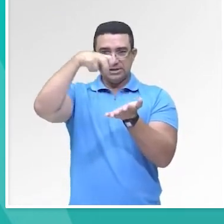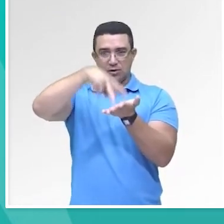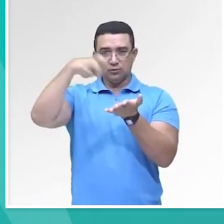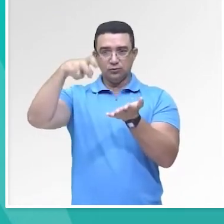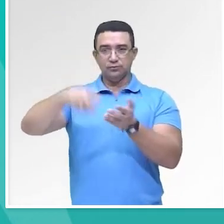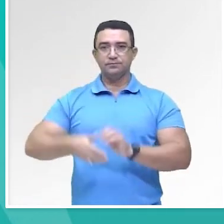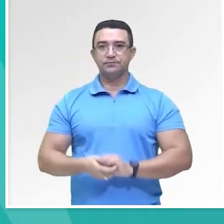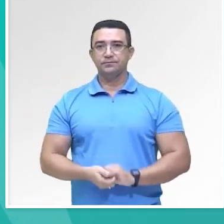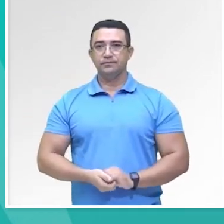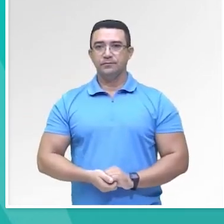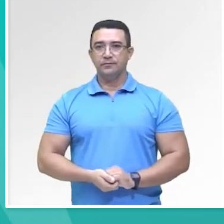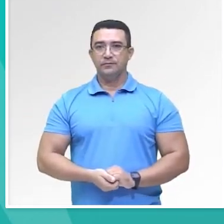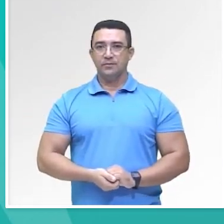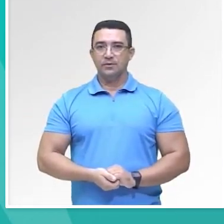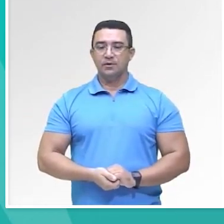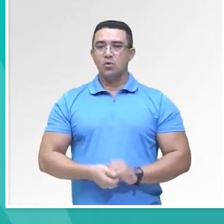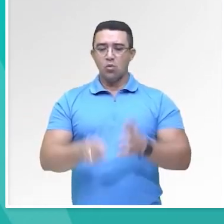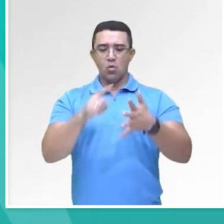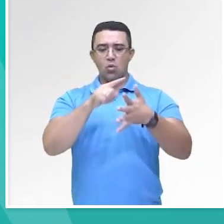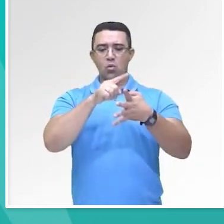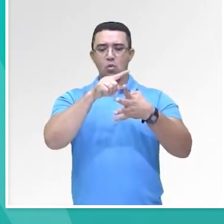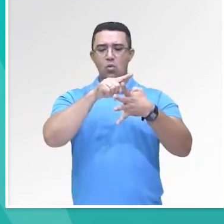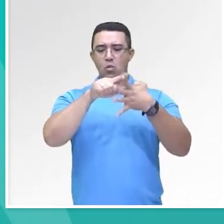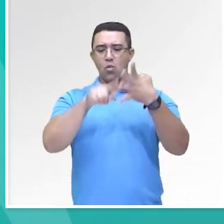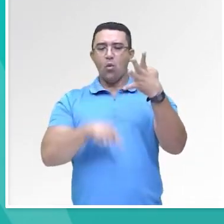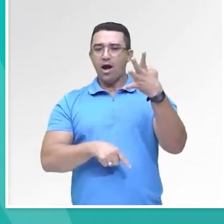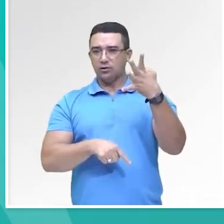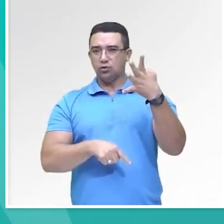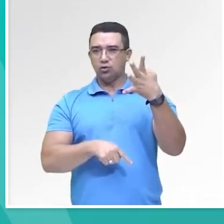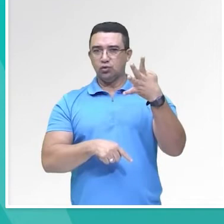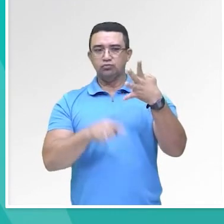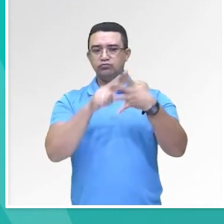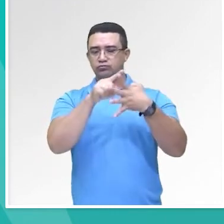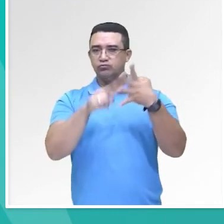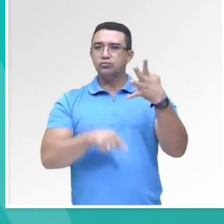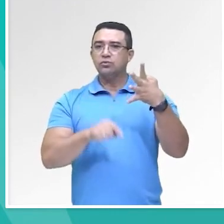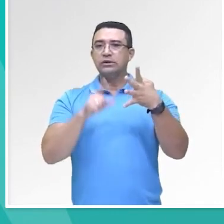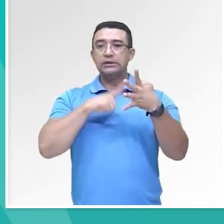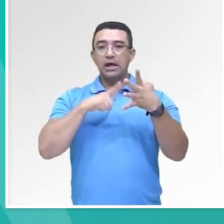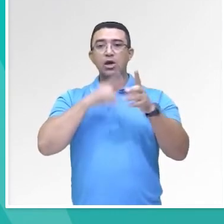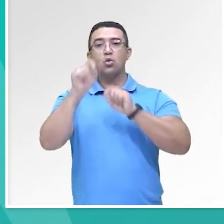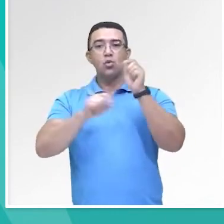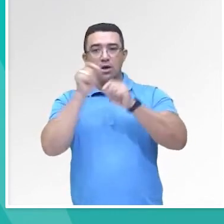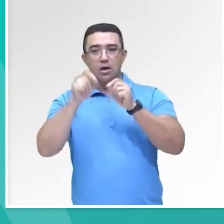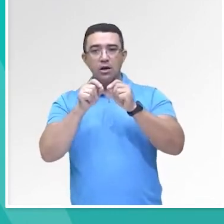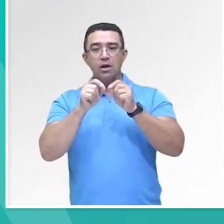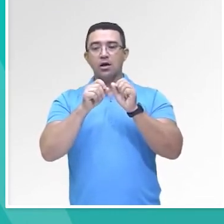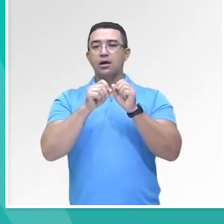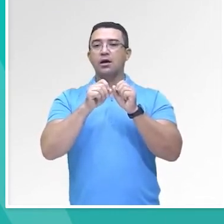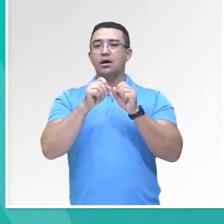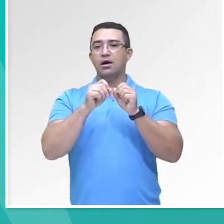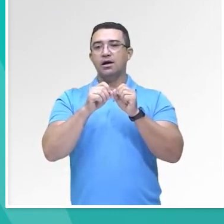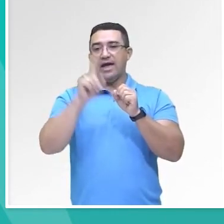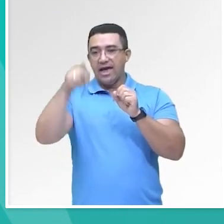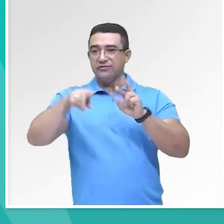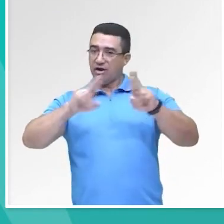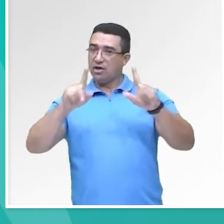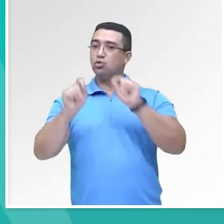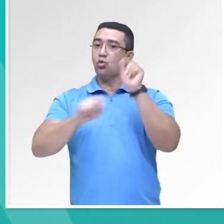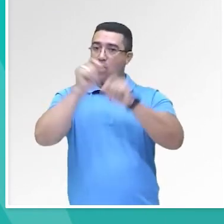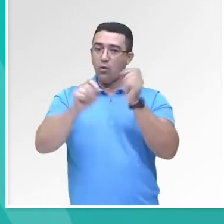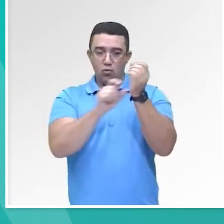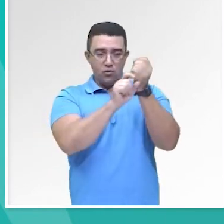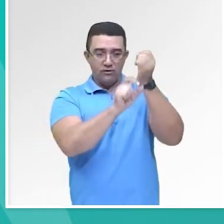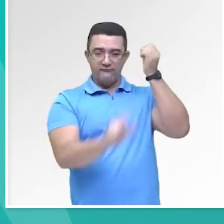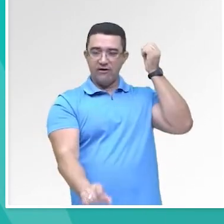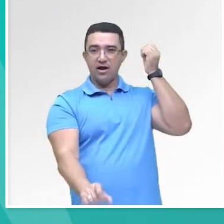vara. Lembrando que dos 4, o único que tem um implemento, ou seja, um acessório, é o salto com vara, que é esta vara que